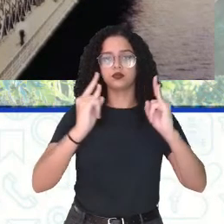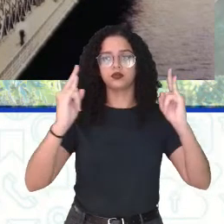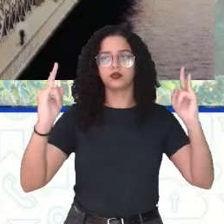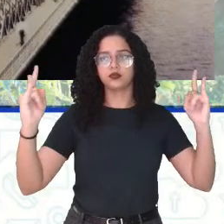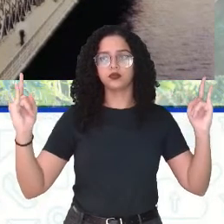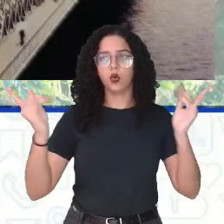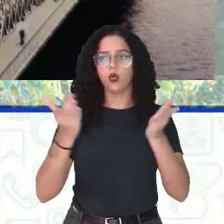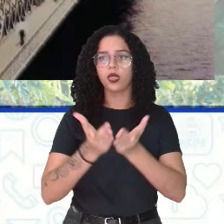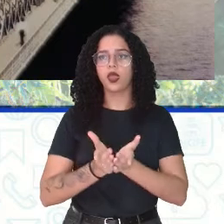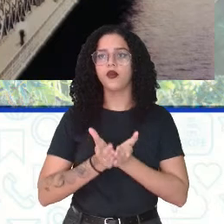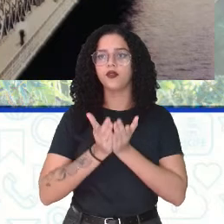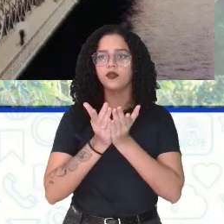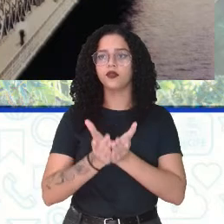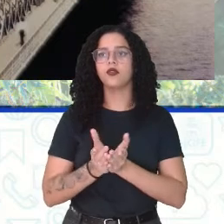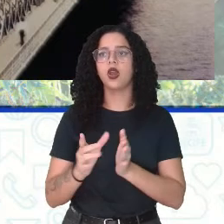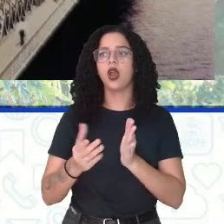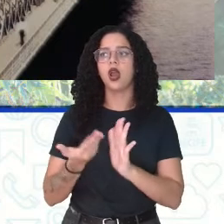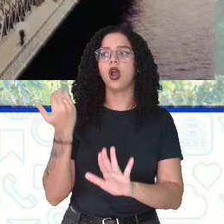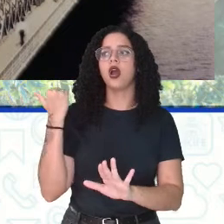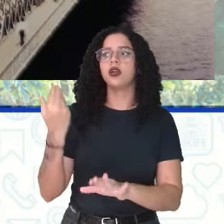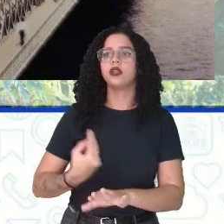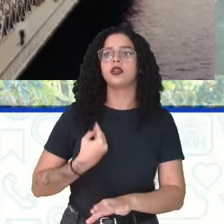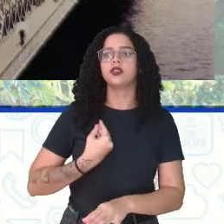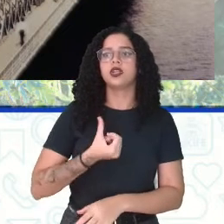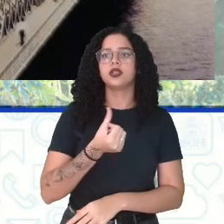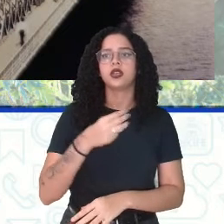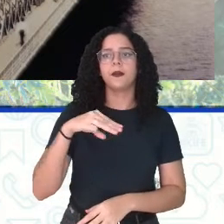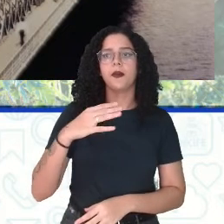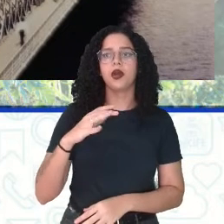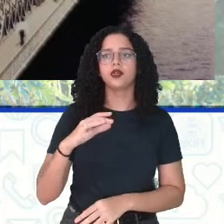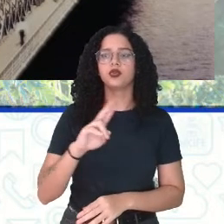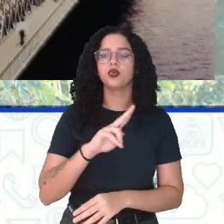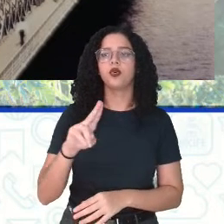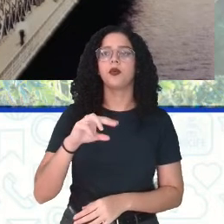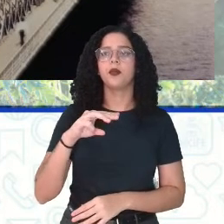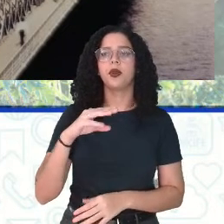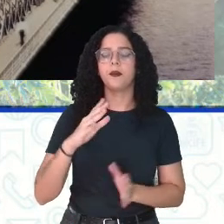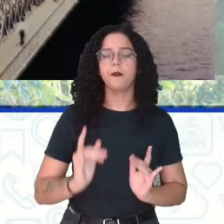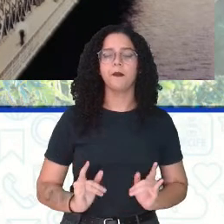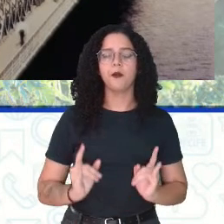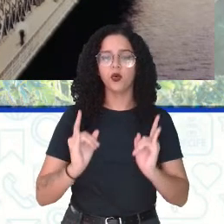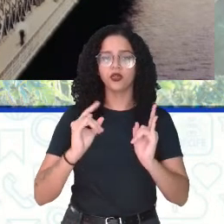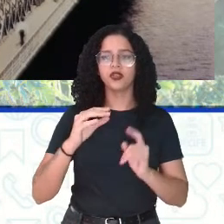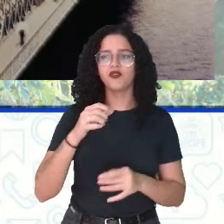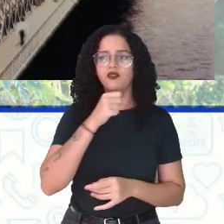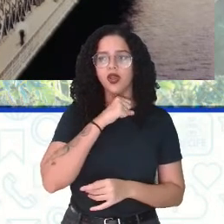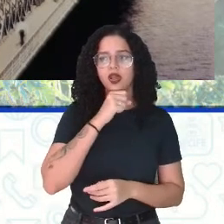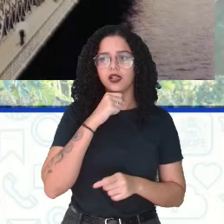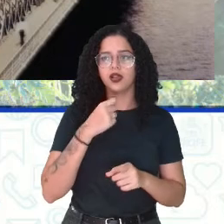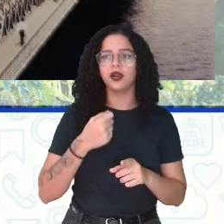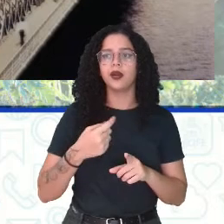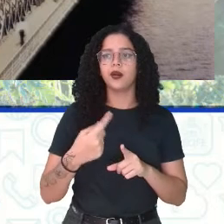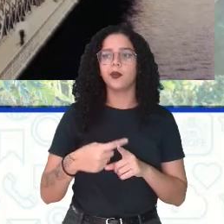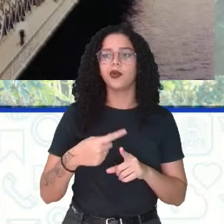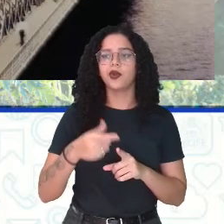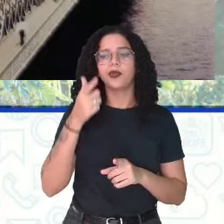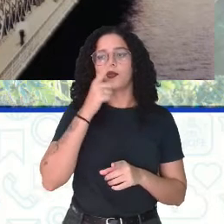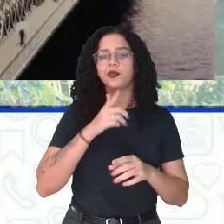veleiros, né? Antes de existir a Ponte 6 de Março, que é chamada Ponte Velha, por isso que os barcos chegam até aí, porque com a Ponte Velha